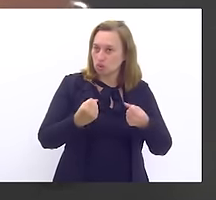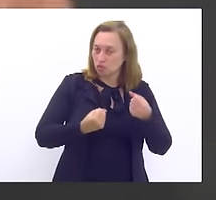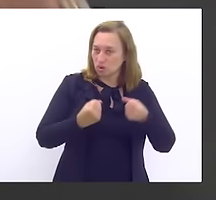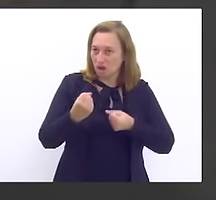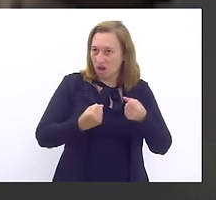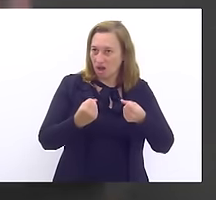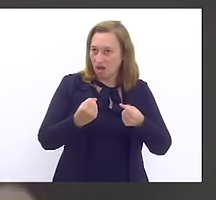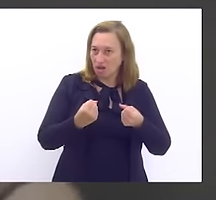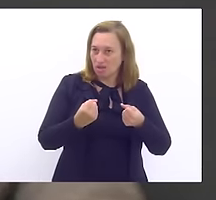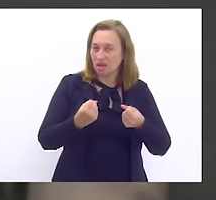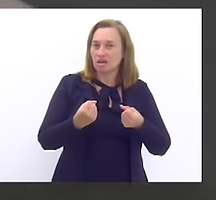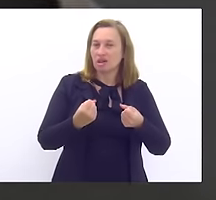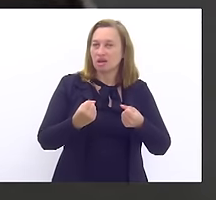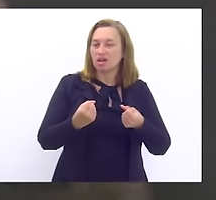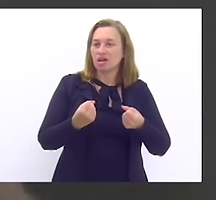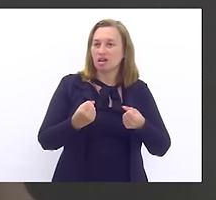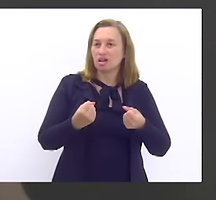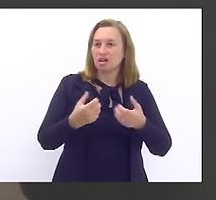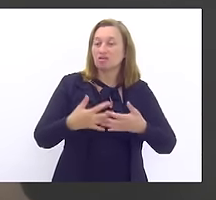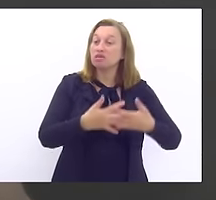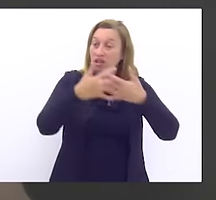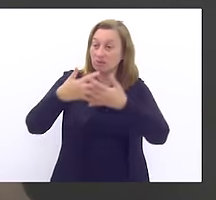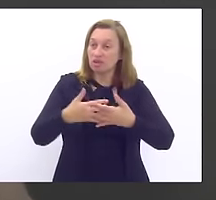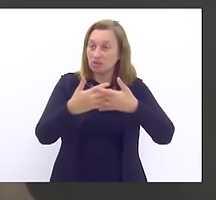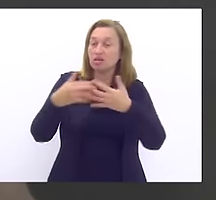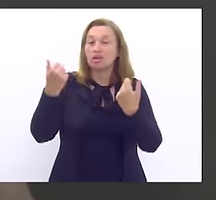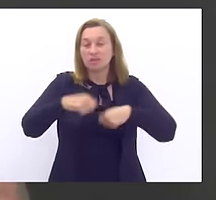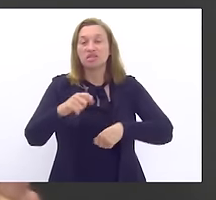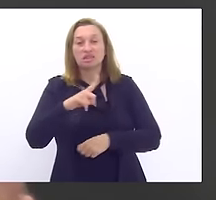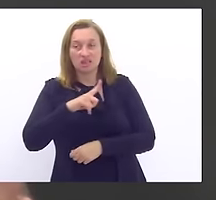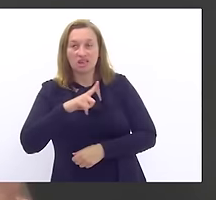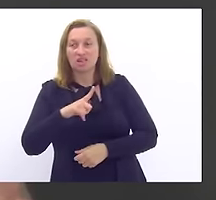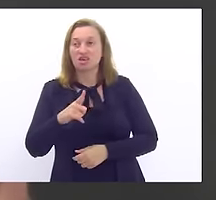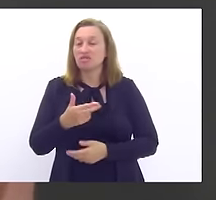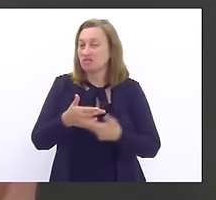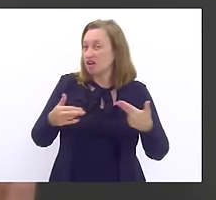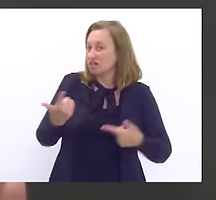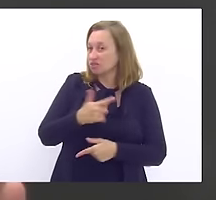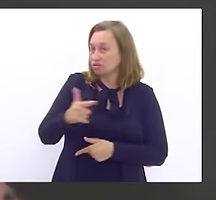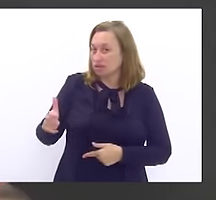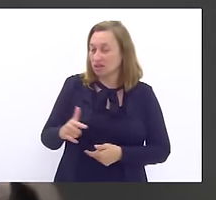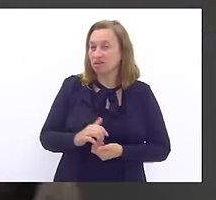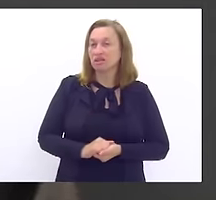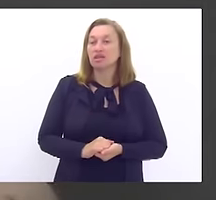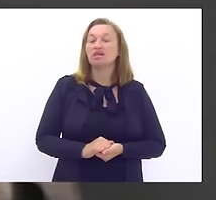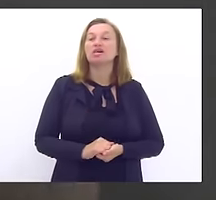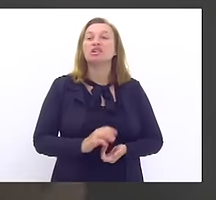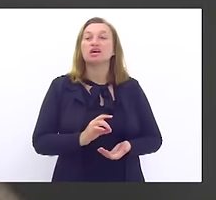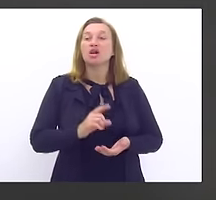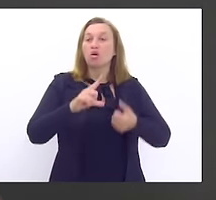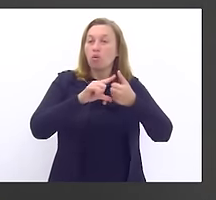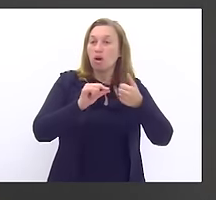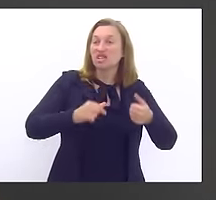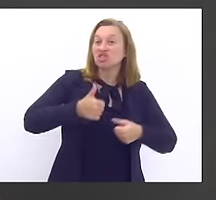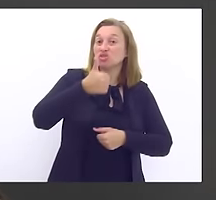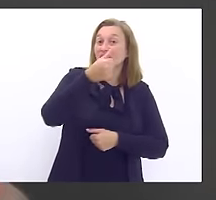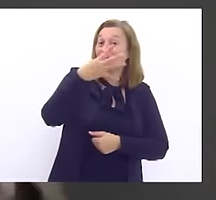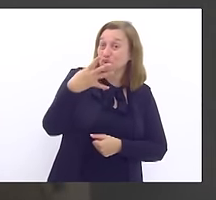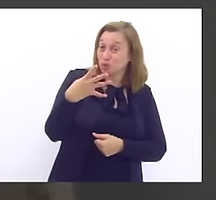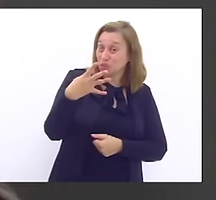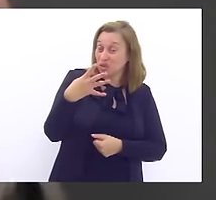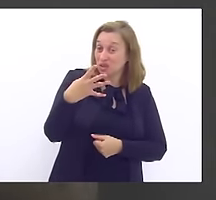remunerada tem que ter ANTT muitos não tem quem tá dizendo isso é o Artigo 14